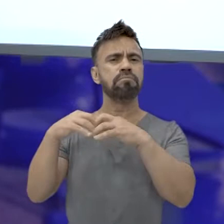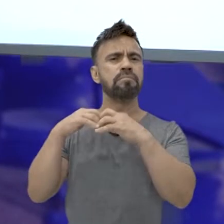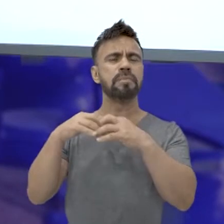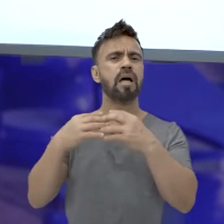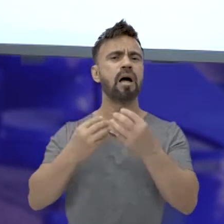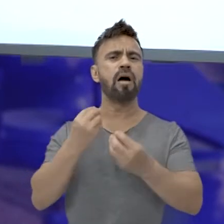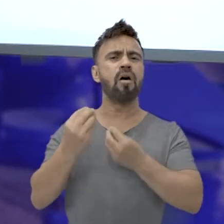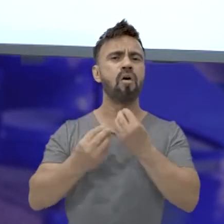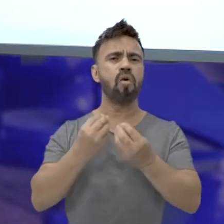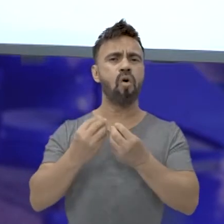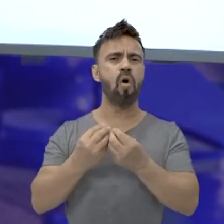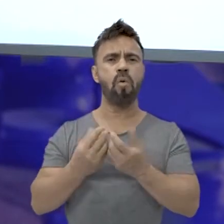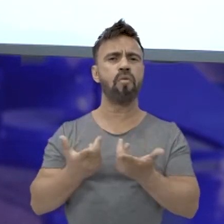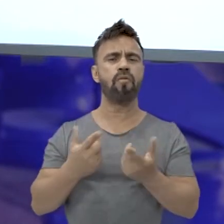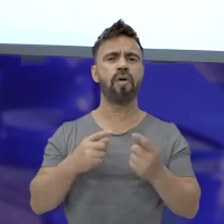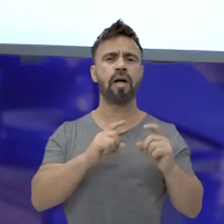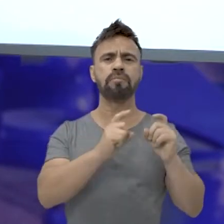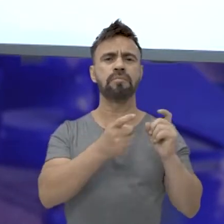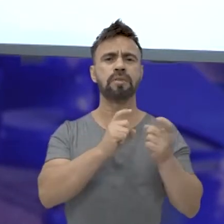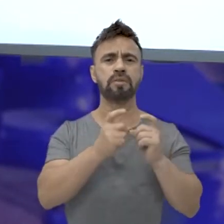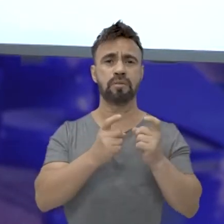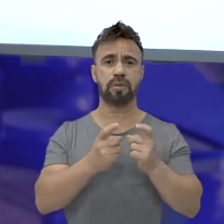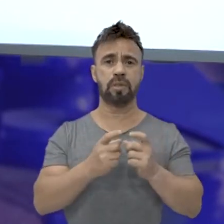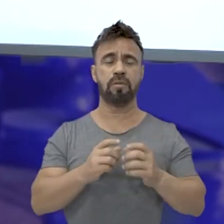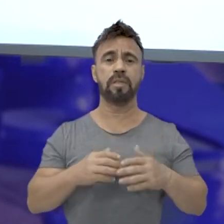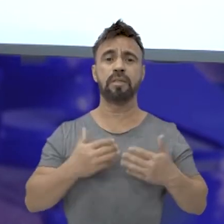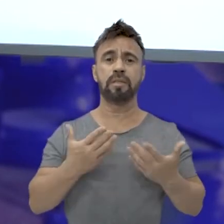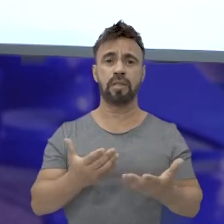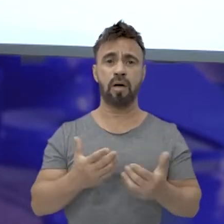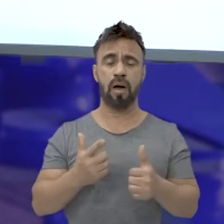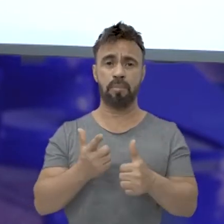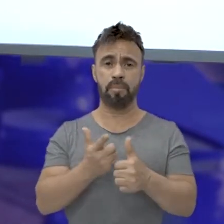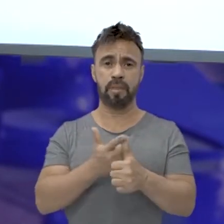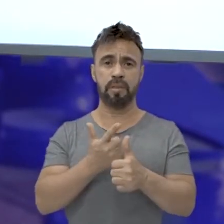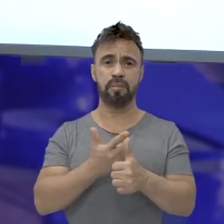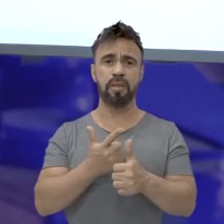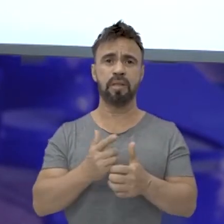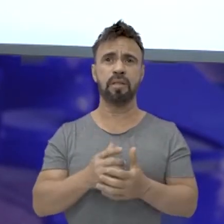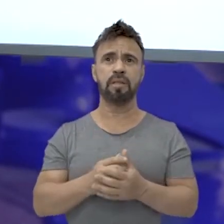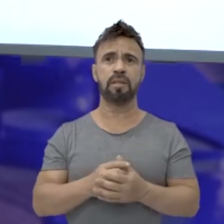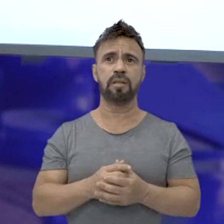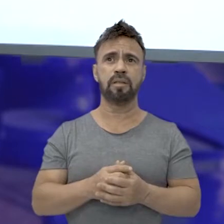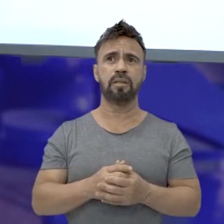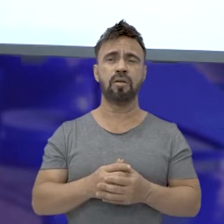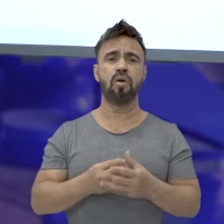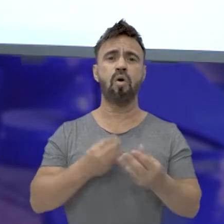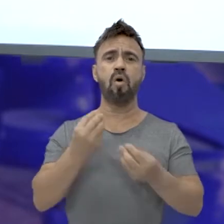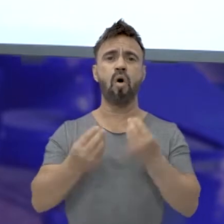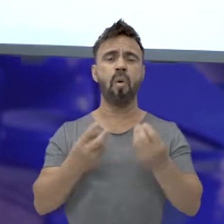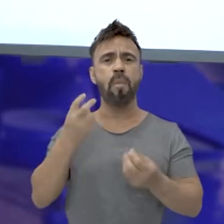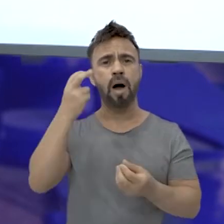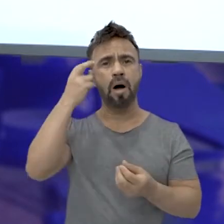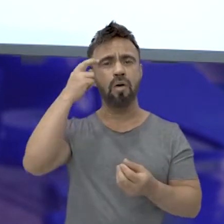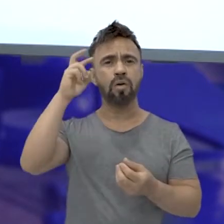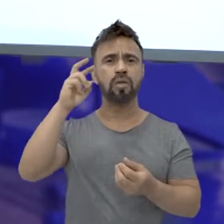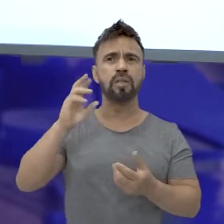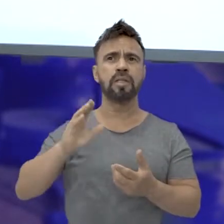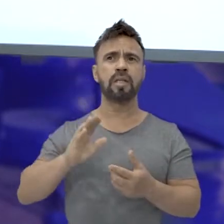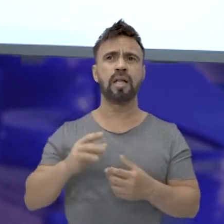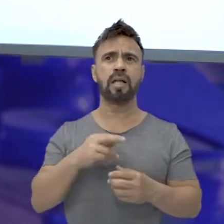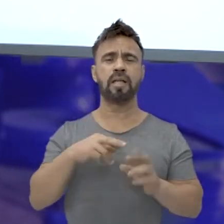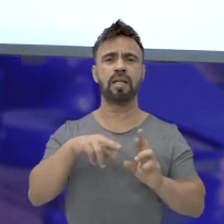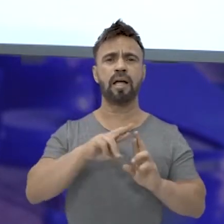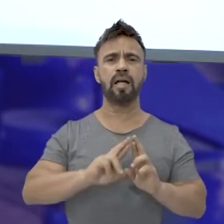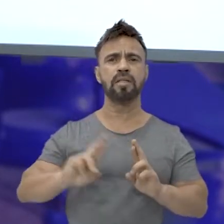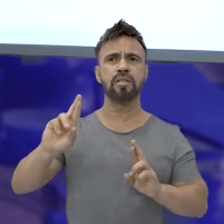que vai ser discutido, né? Então, a primeira questão: de que maneira a cultura, auxiliada pela